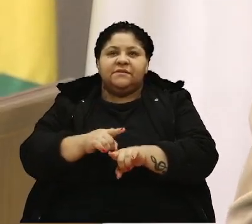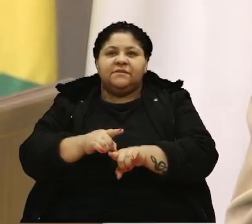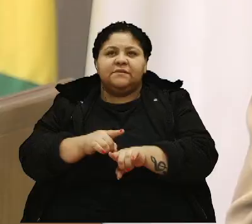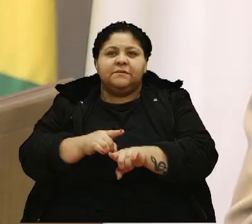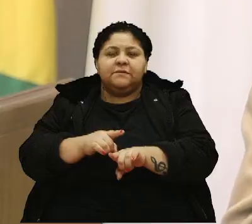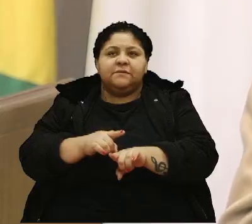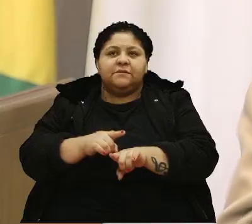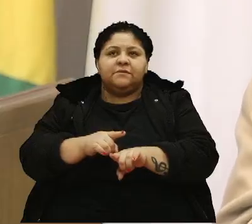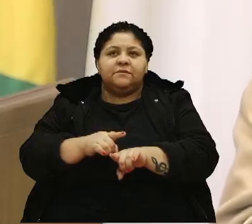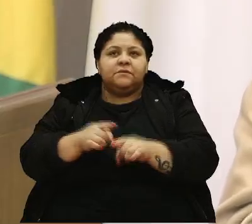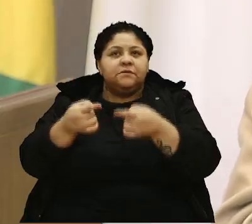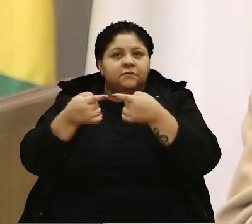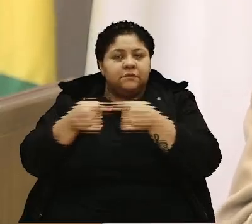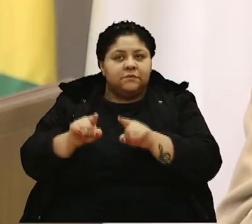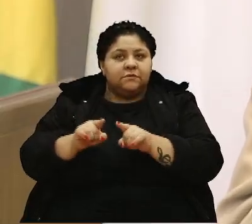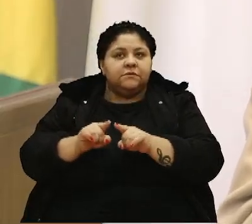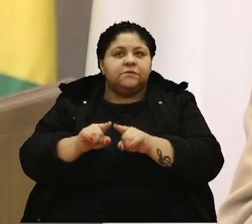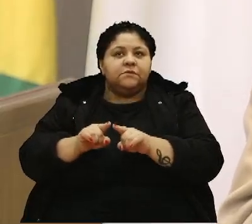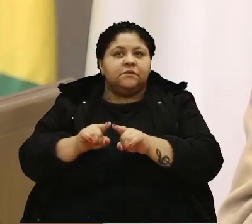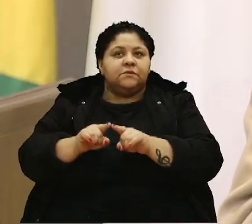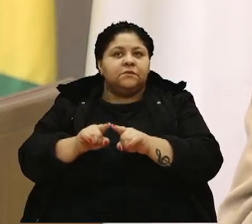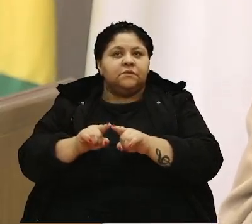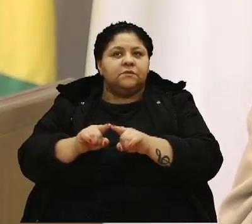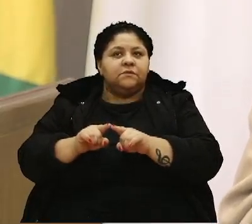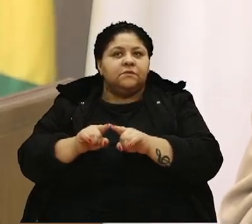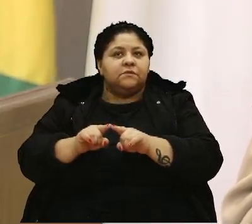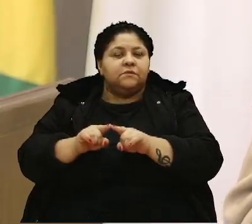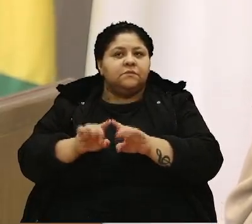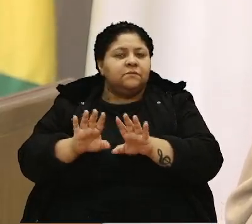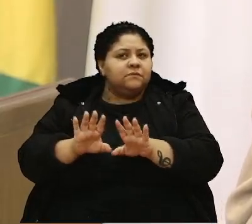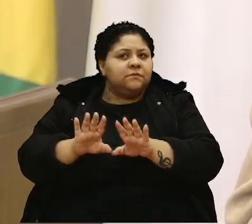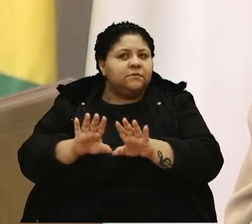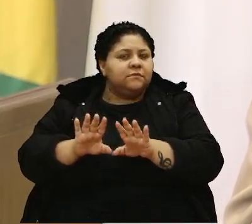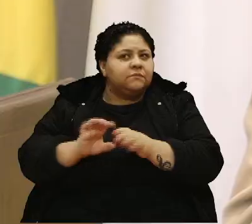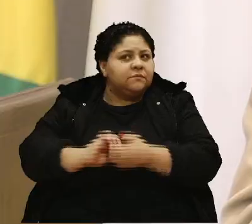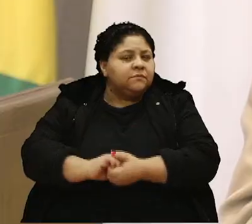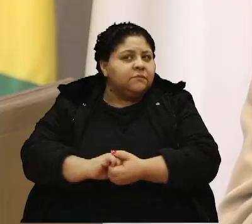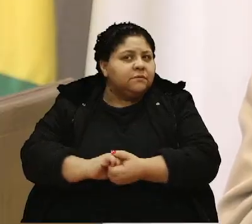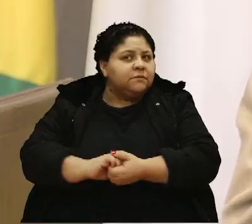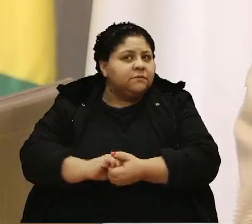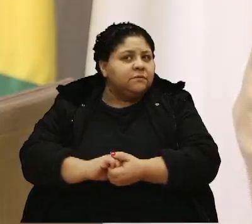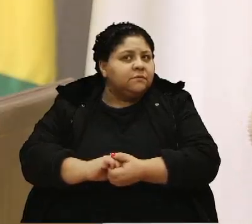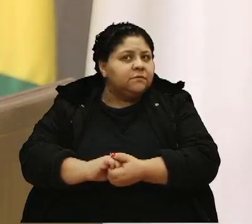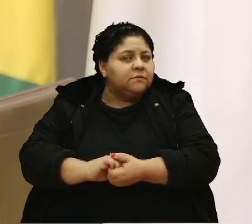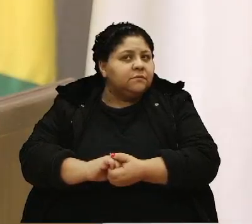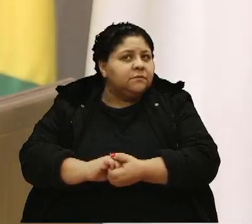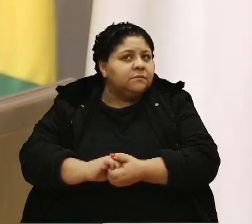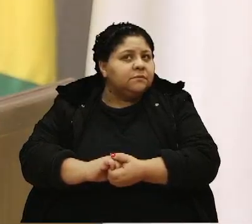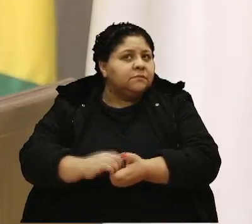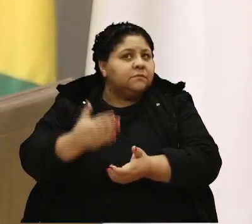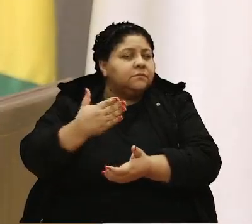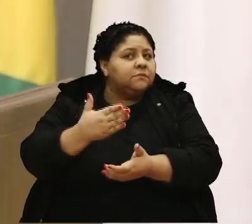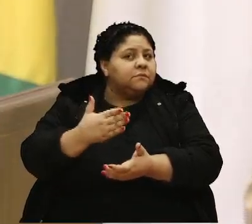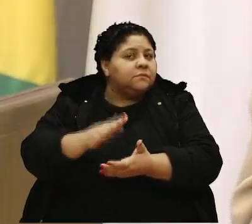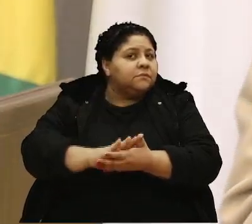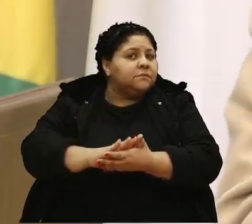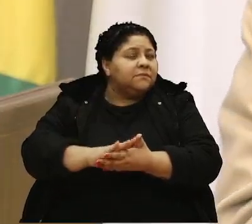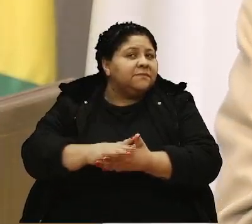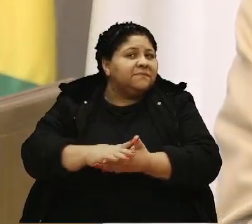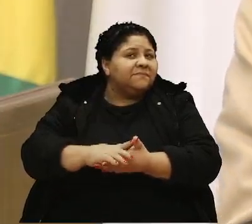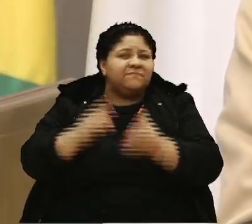ninguém, mas... Vereador Edson, só para concluir. Aquilo que o vereador Cláudio, já lhe dou uma parte, comentou... perdão. Mas só para dizer o